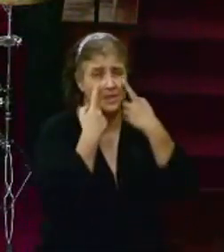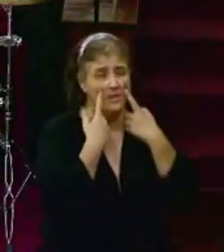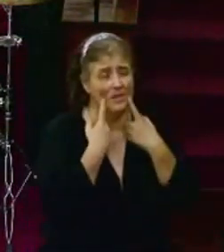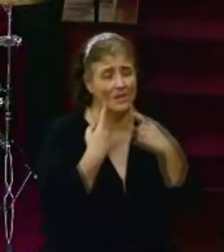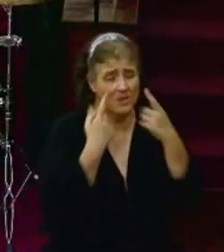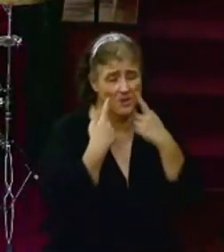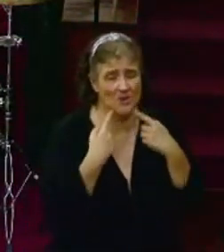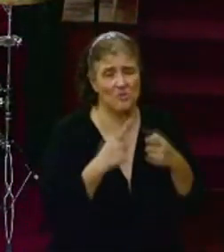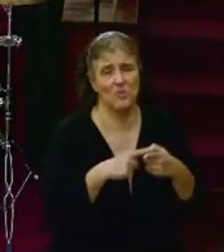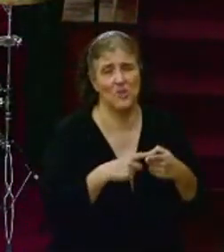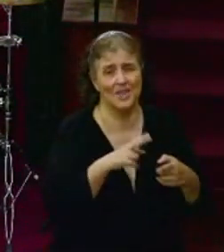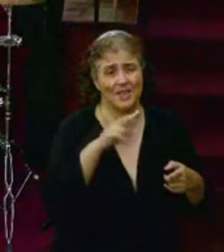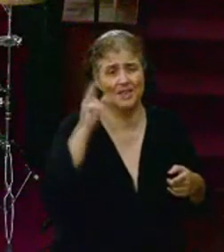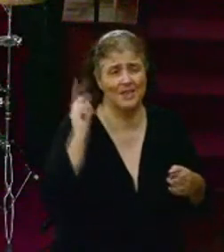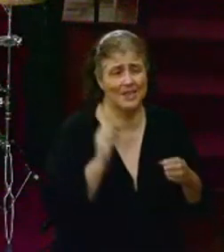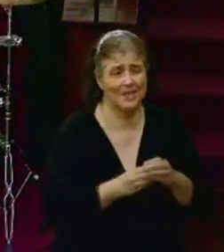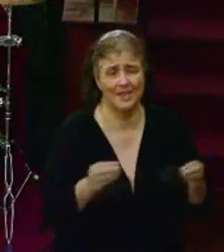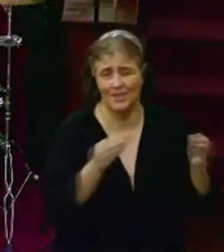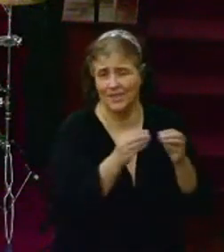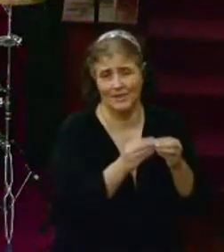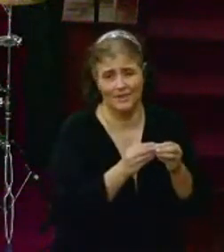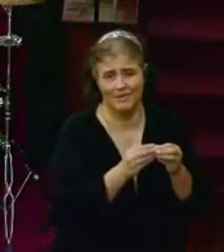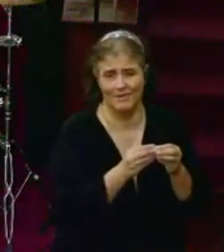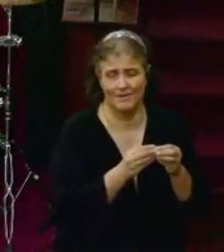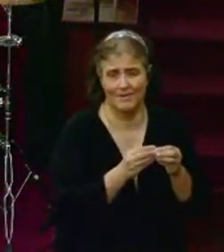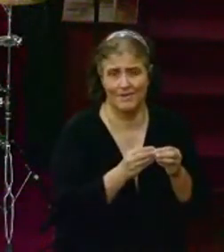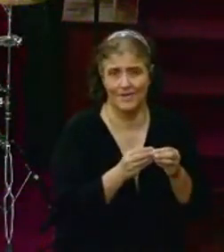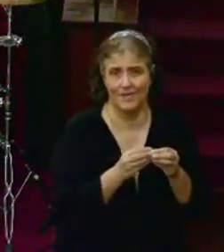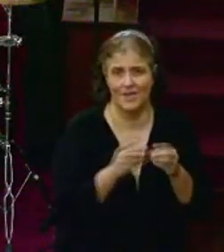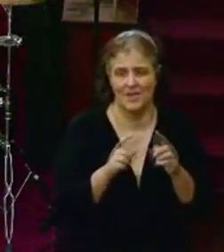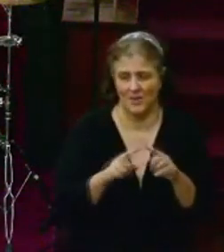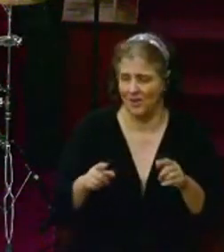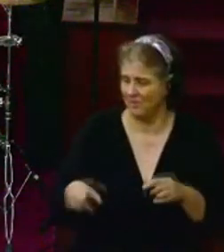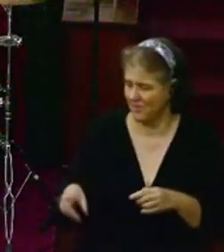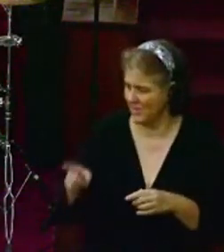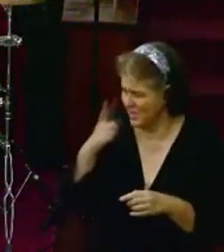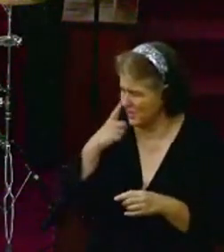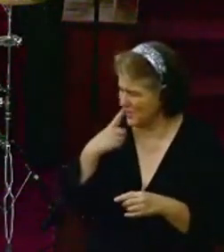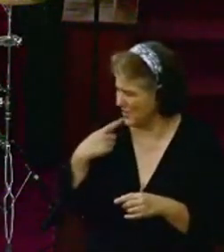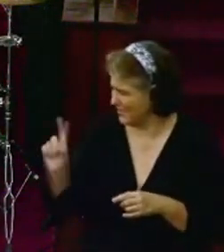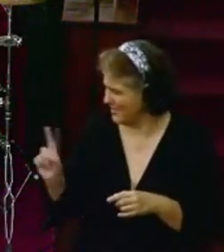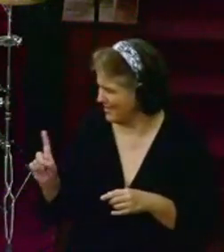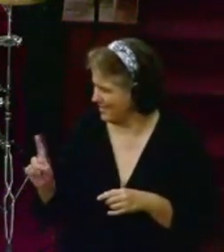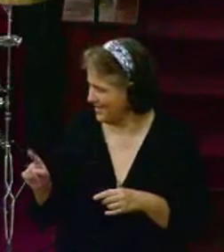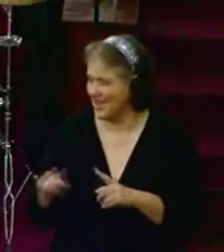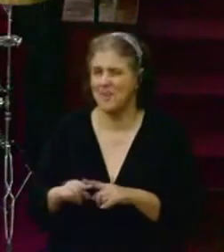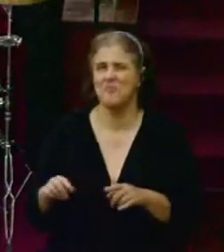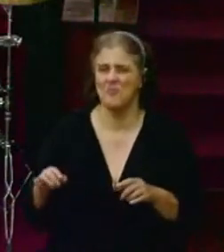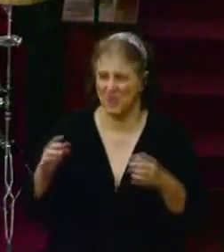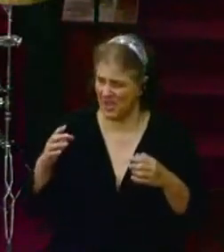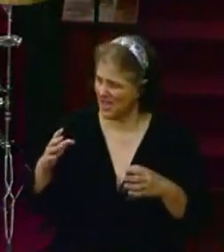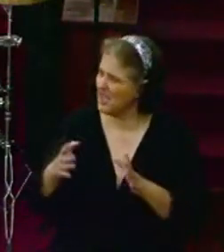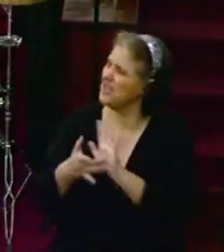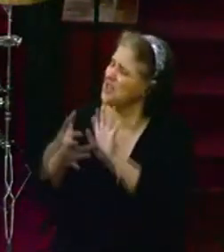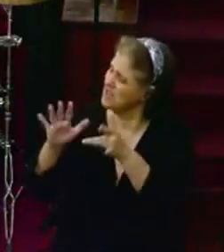livro. Mas aí o anjo disse: não chores, porque o leão da tribo de Judá, ele vai abrir os selos, ele vai